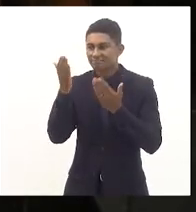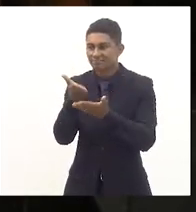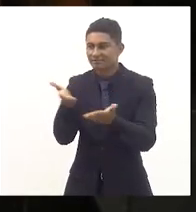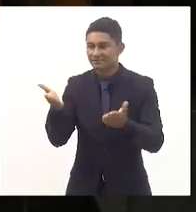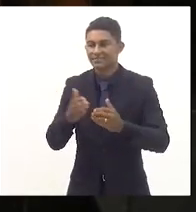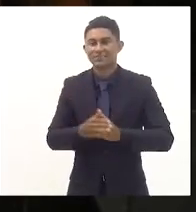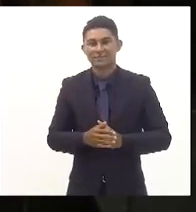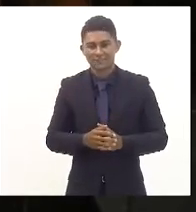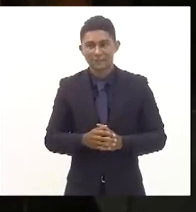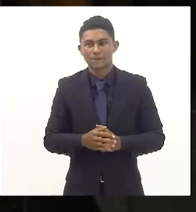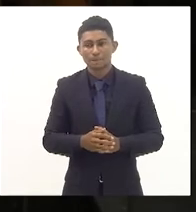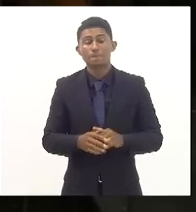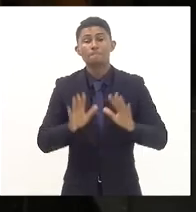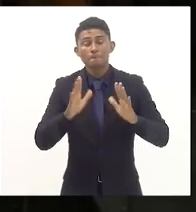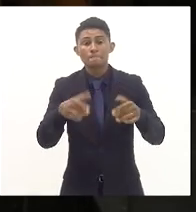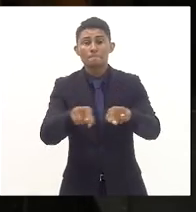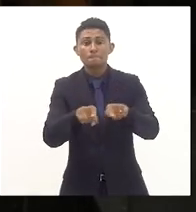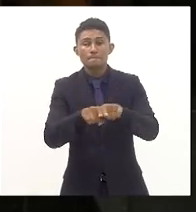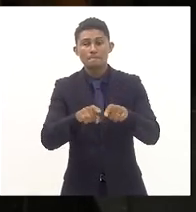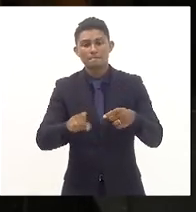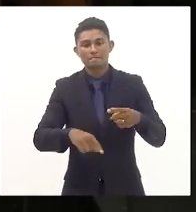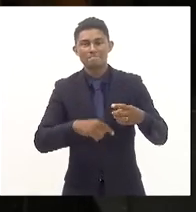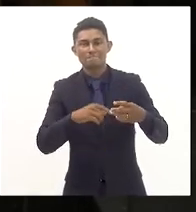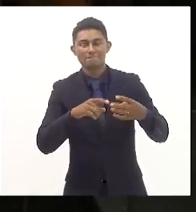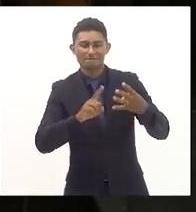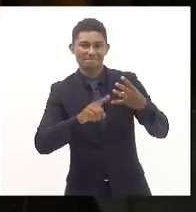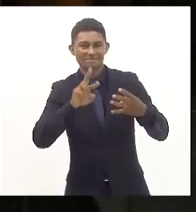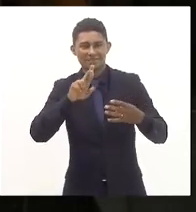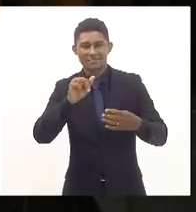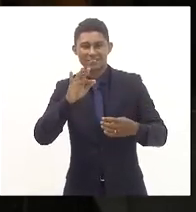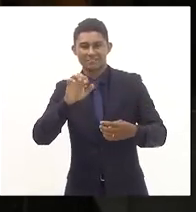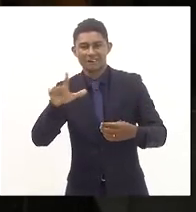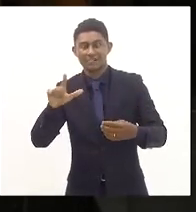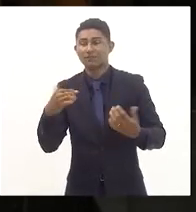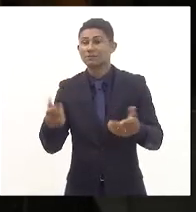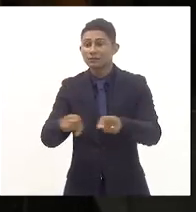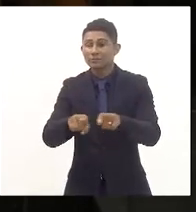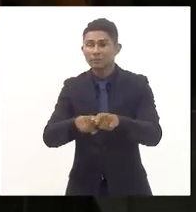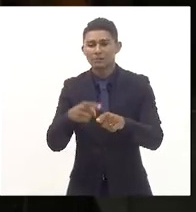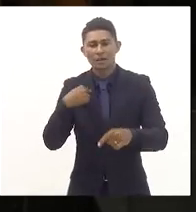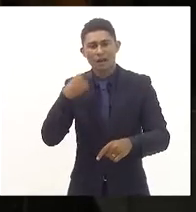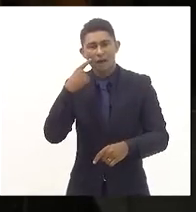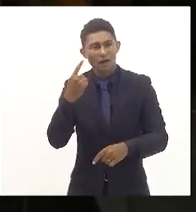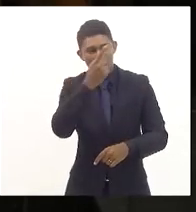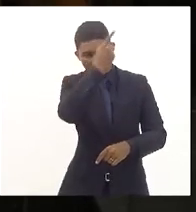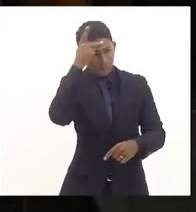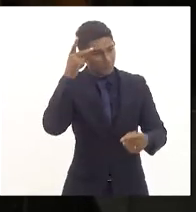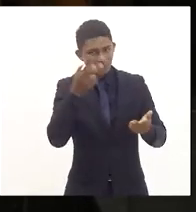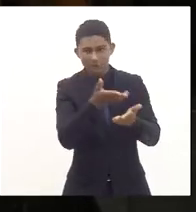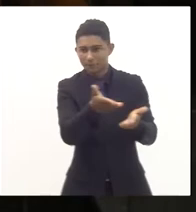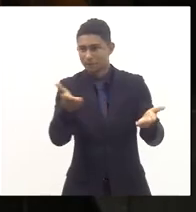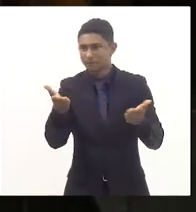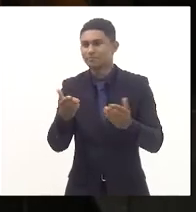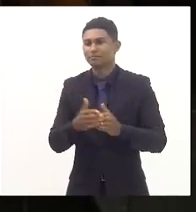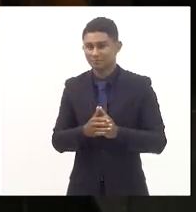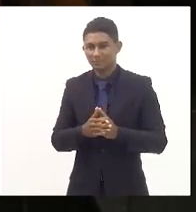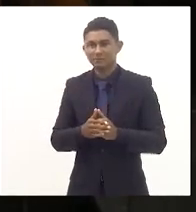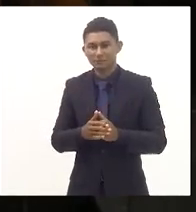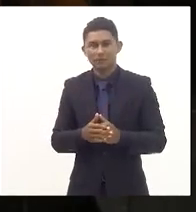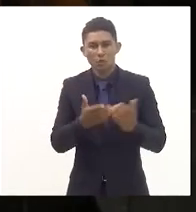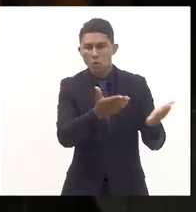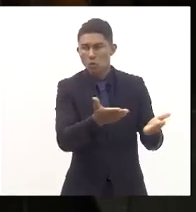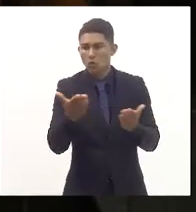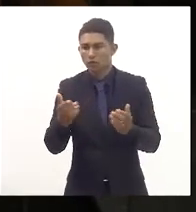peça faculdade a sair do Rafael aqui e vejo pessoas que estão aqui convidados que o doutor Paulo Fico